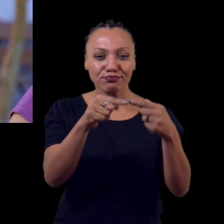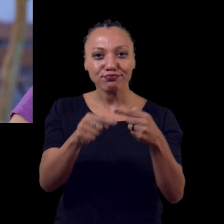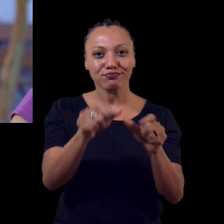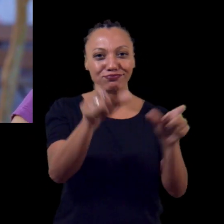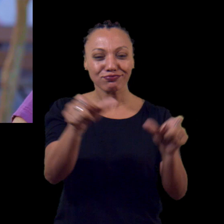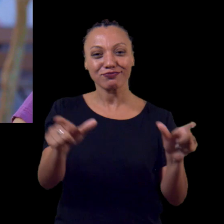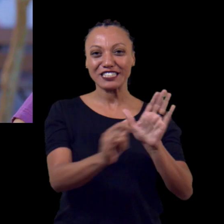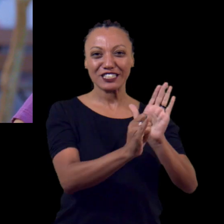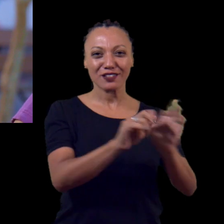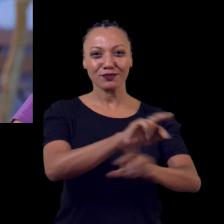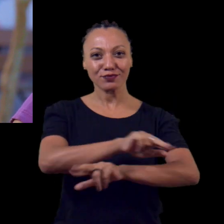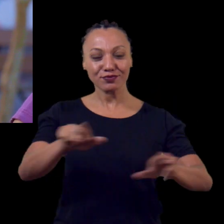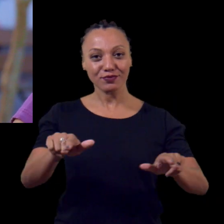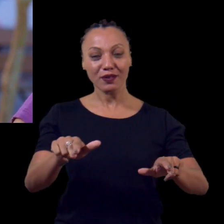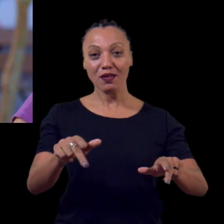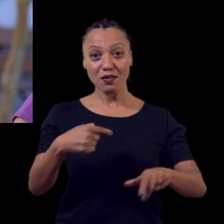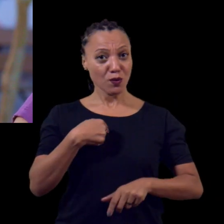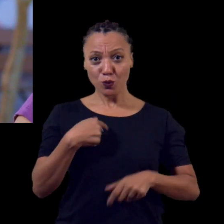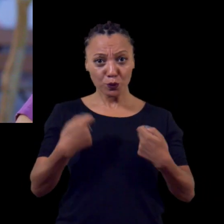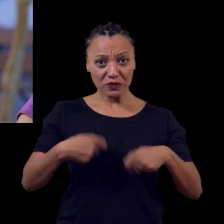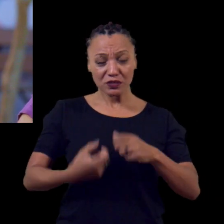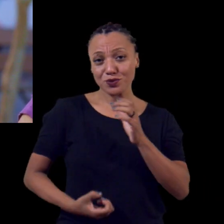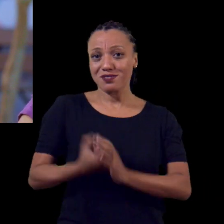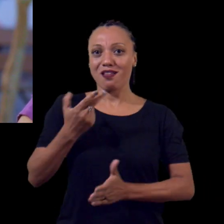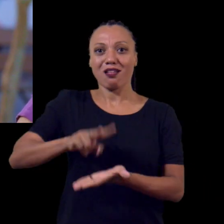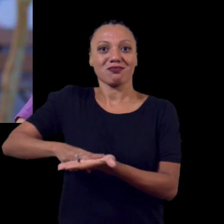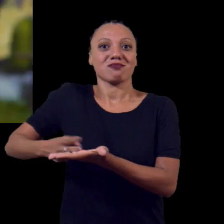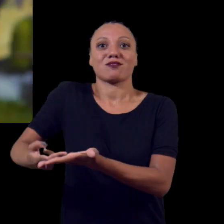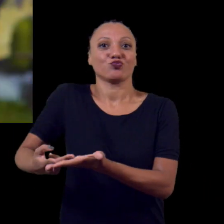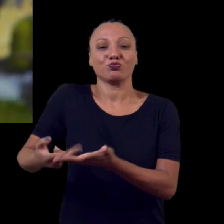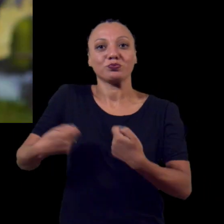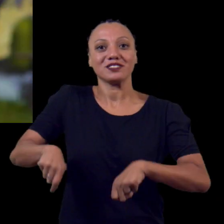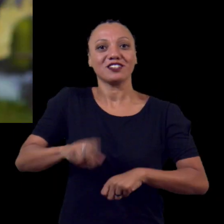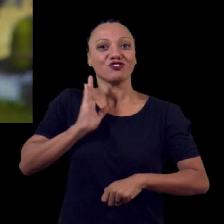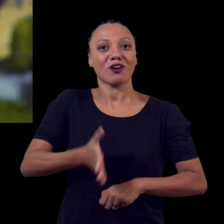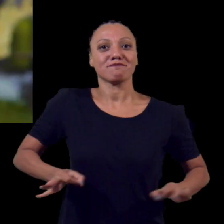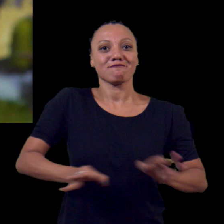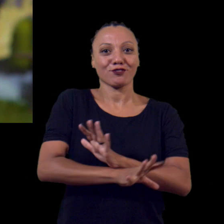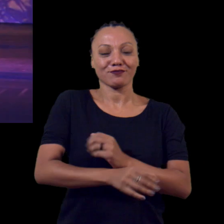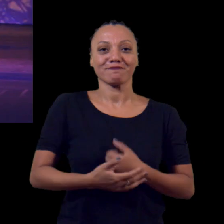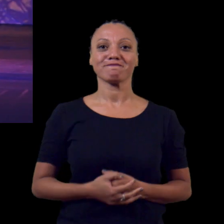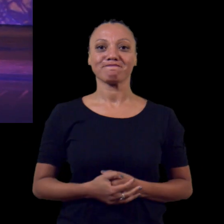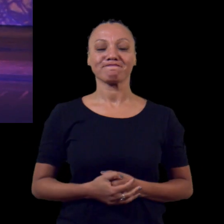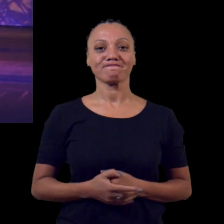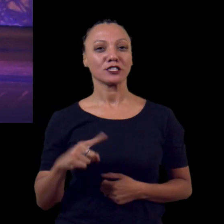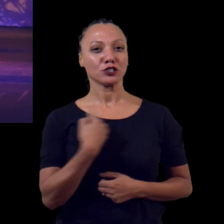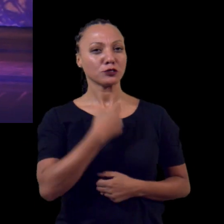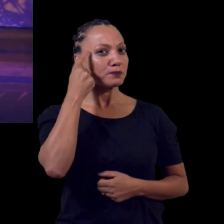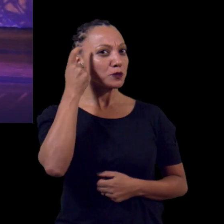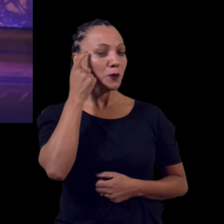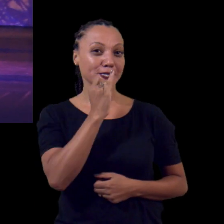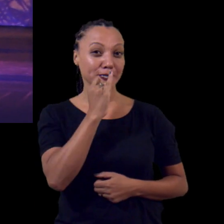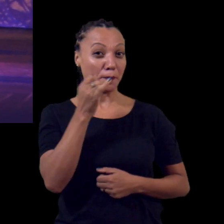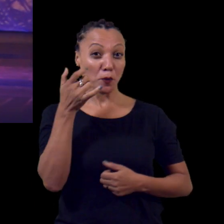não precise criar um processo de tradução a posteriori. A gente foi pensando como transformar esse